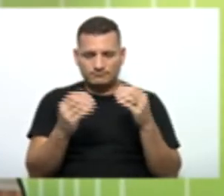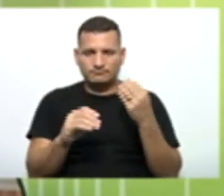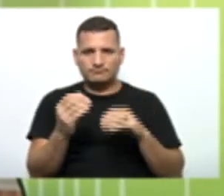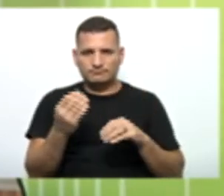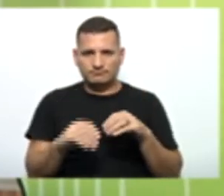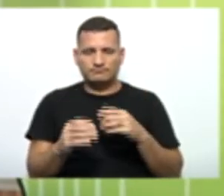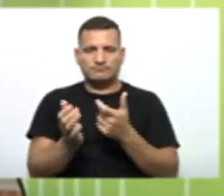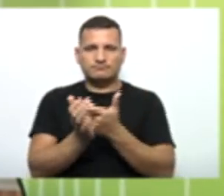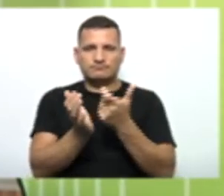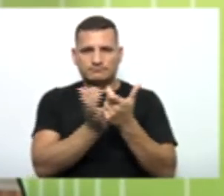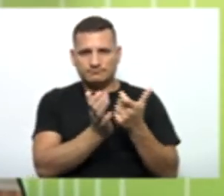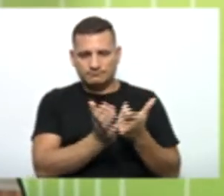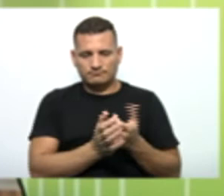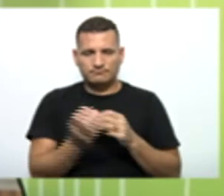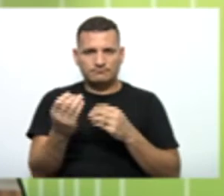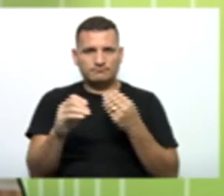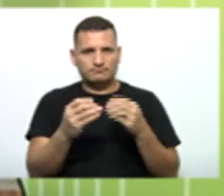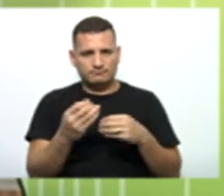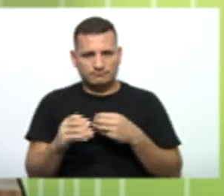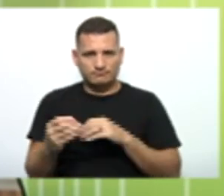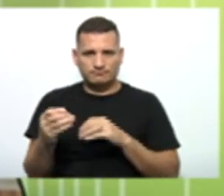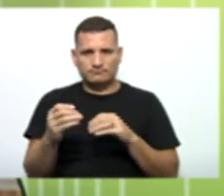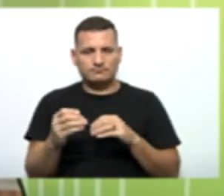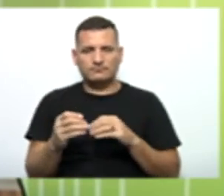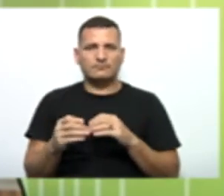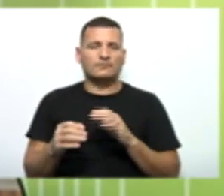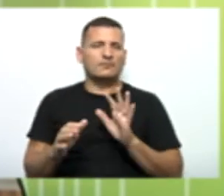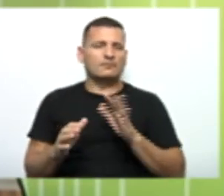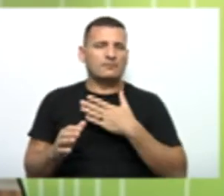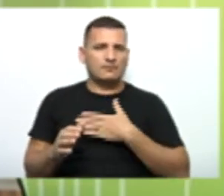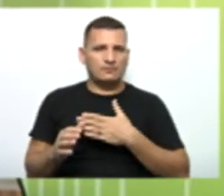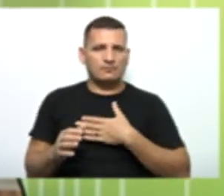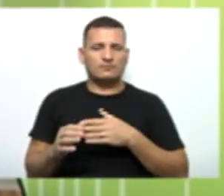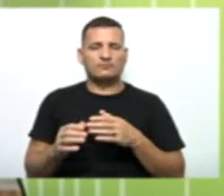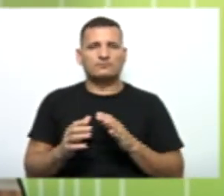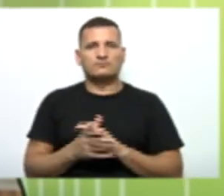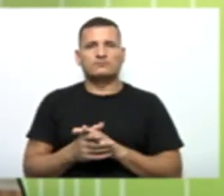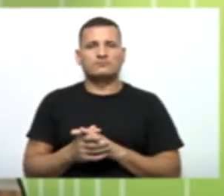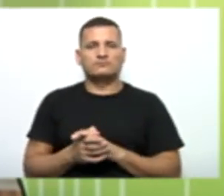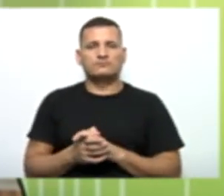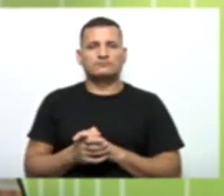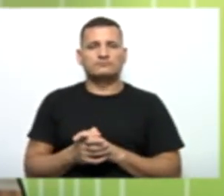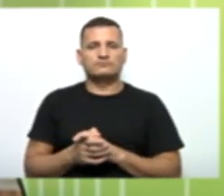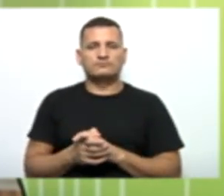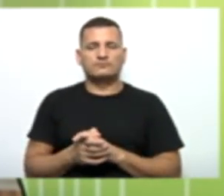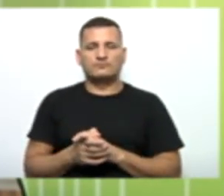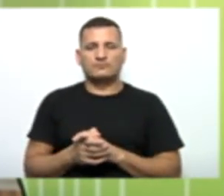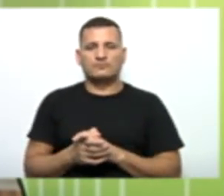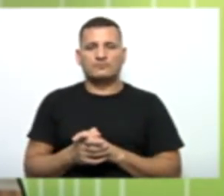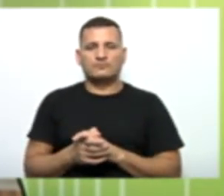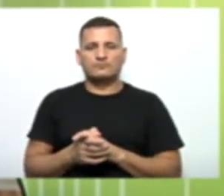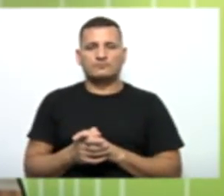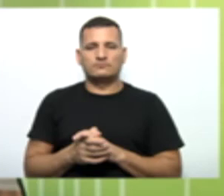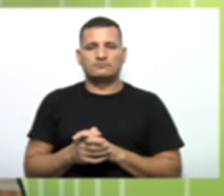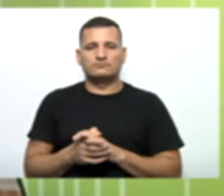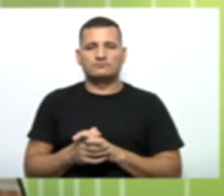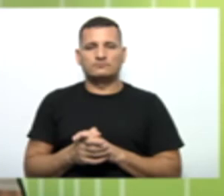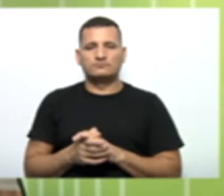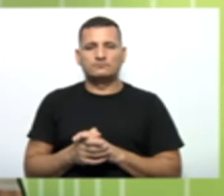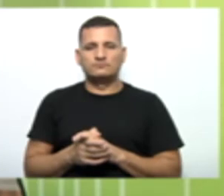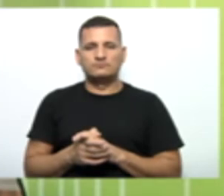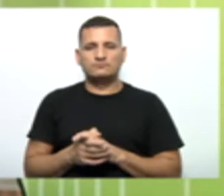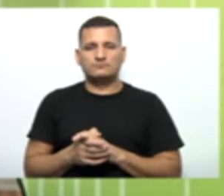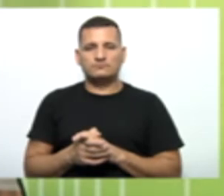classes. Não se preocupa ainda com as associações, certo? Porque você precisa das